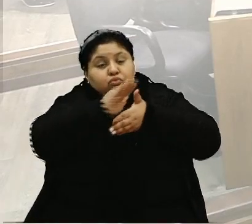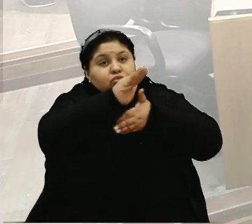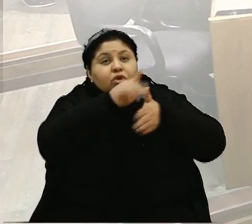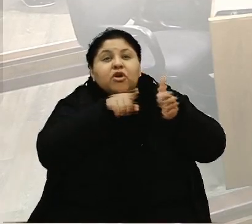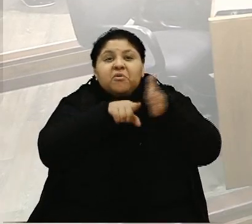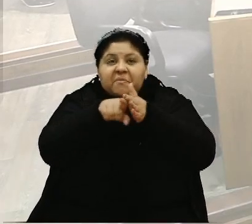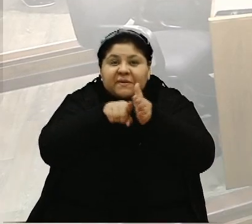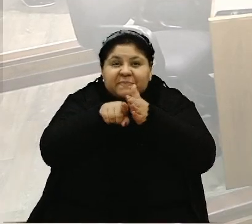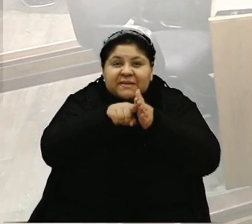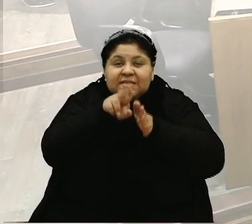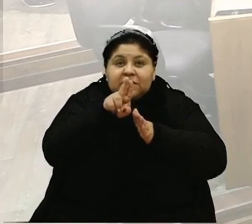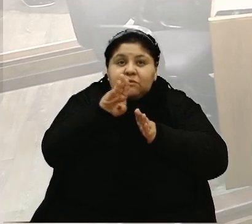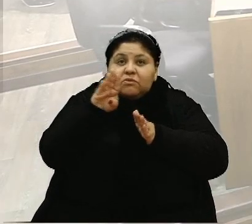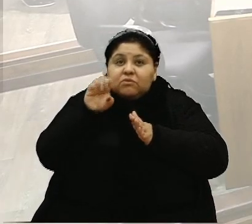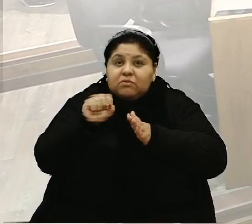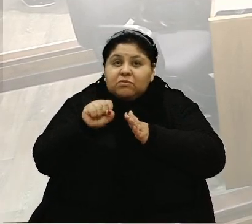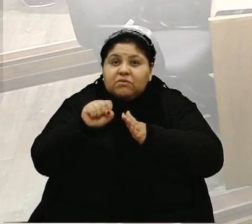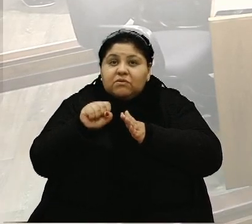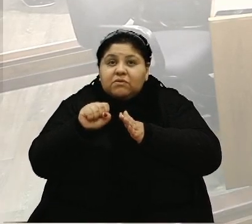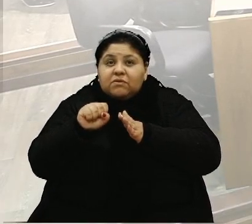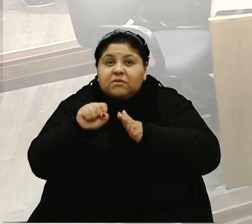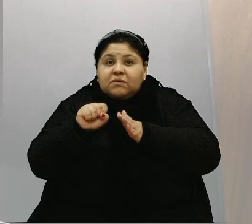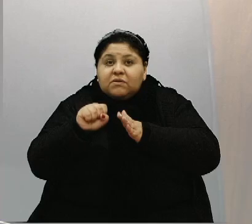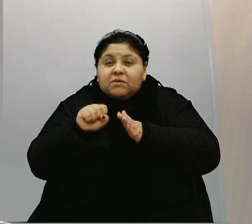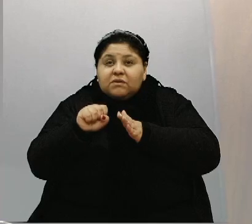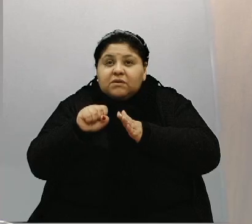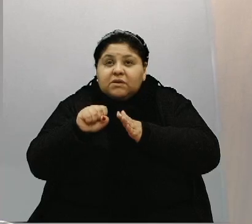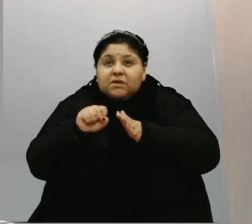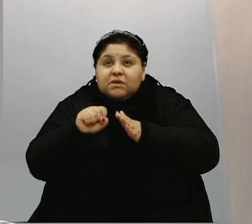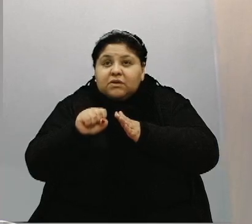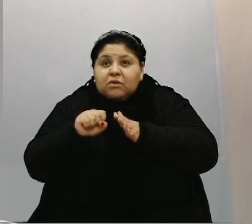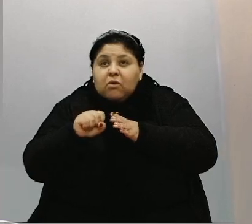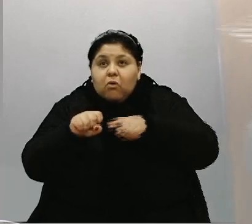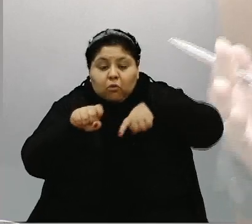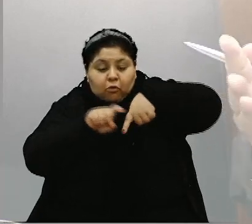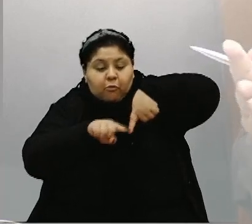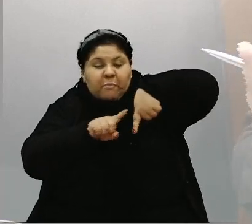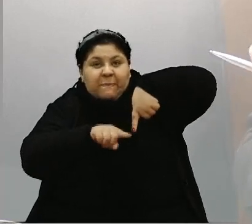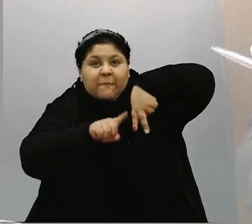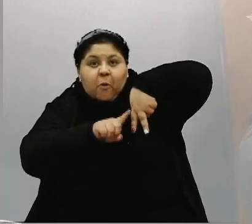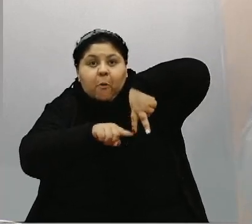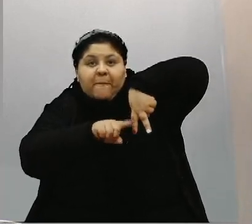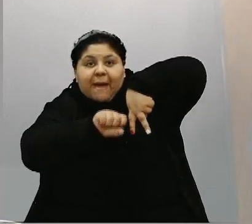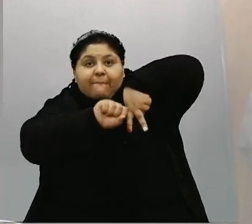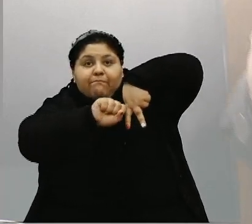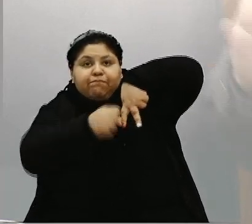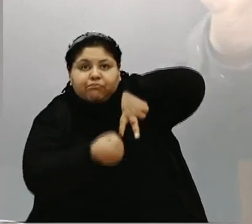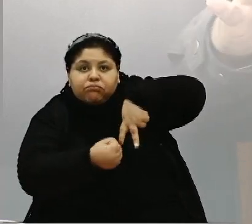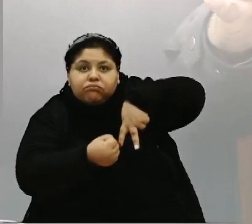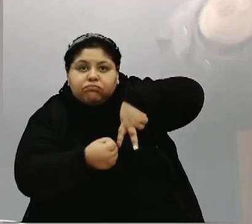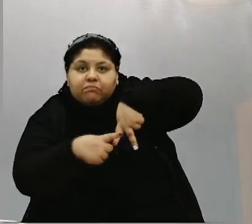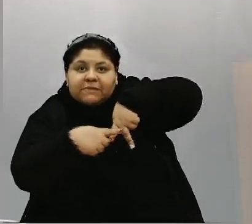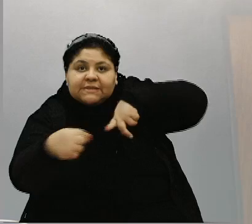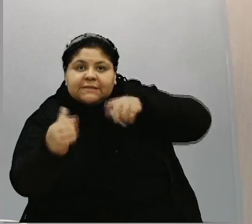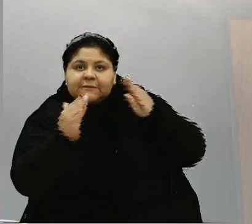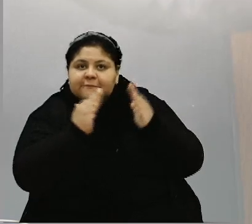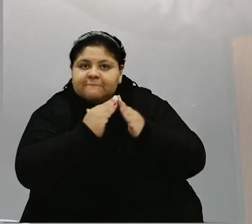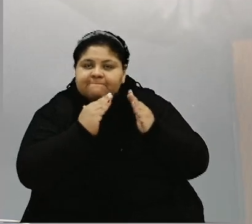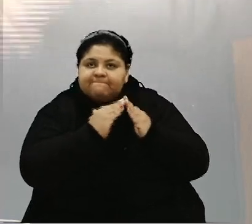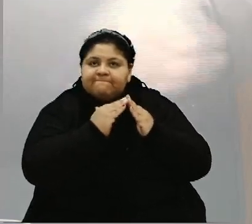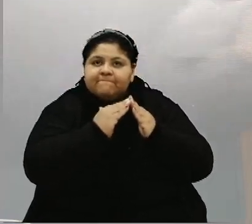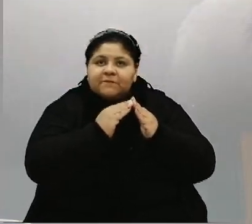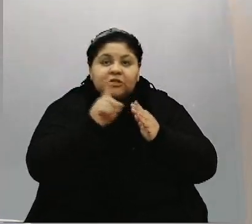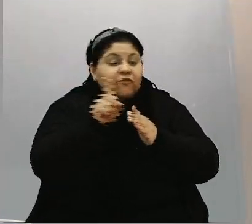UBS do Esplanada, quanta gente que torceu o pé para sair de casa. Que essa é a realidade. E nós não estamos falando do